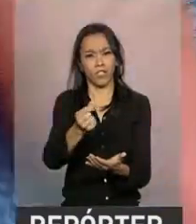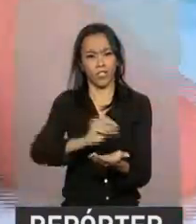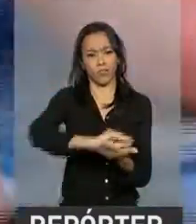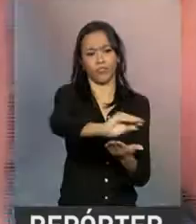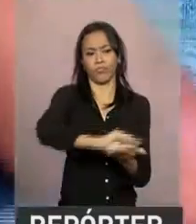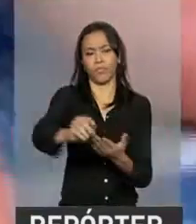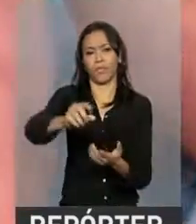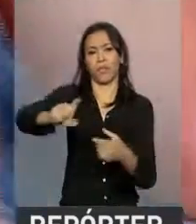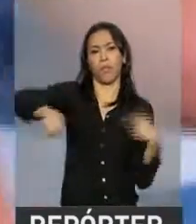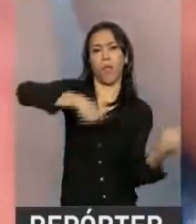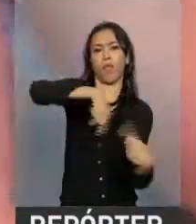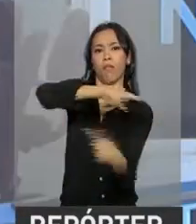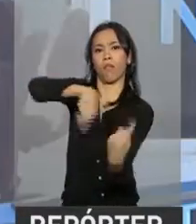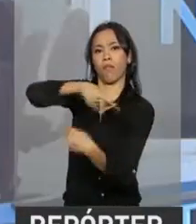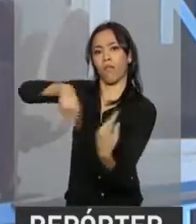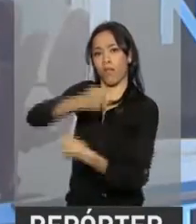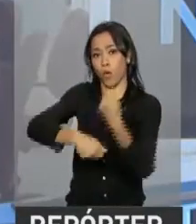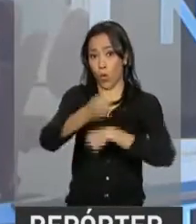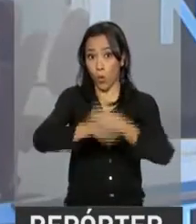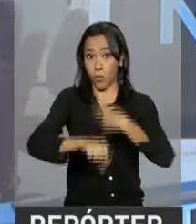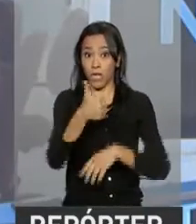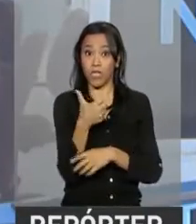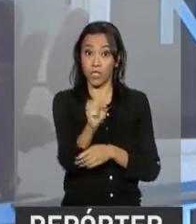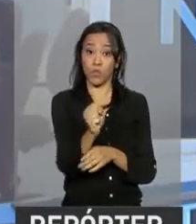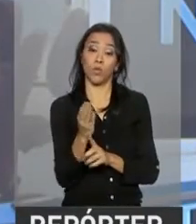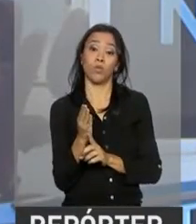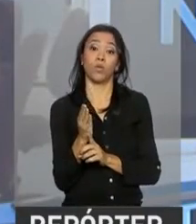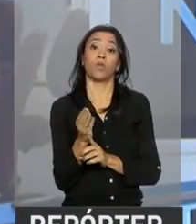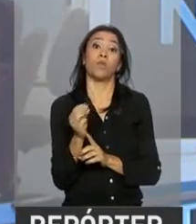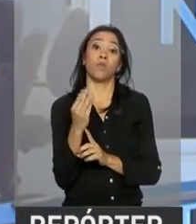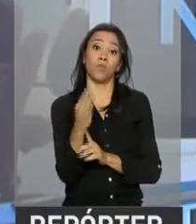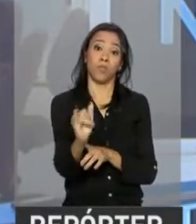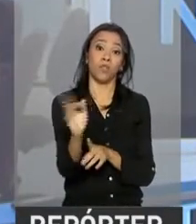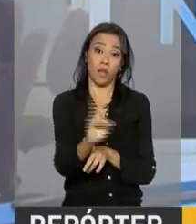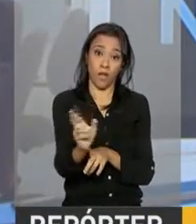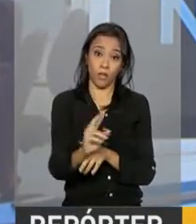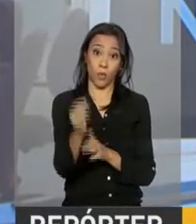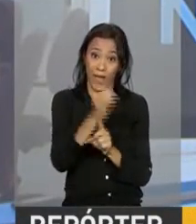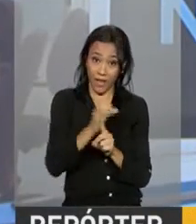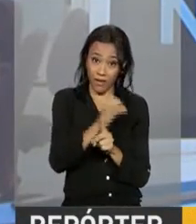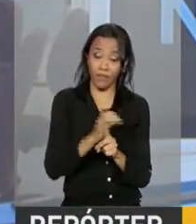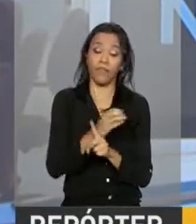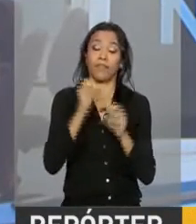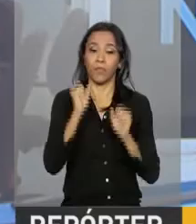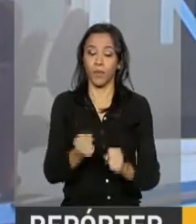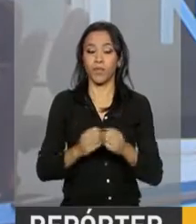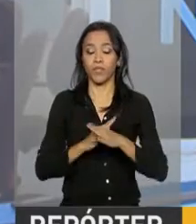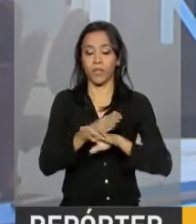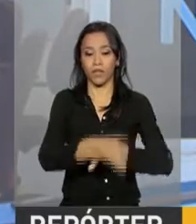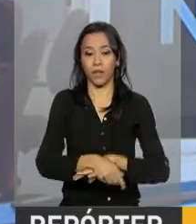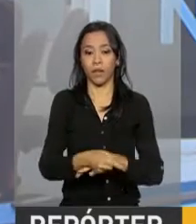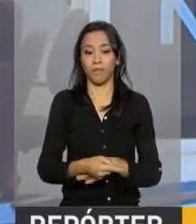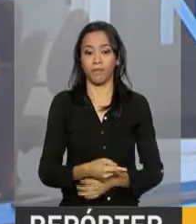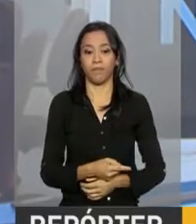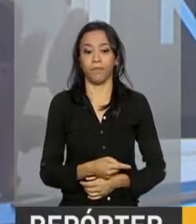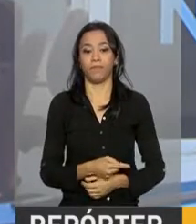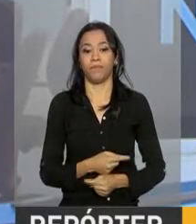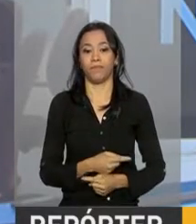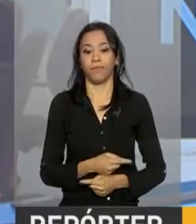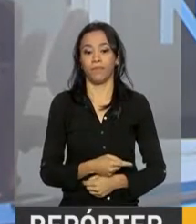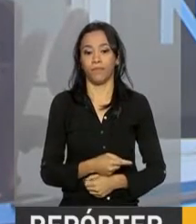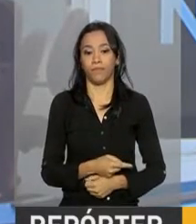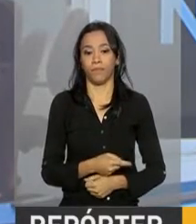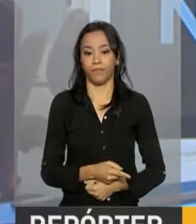18 bilhões de reais o calendário com todas as datas está na página da previdência que você vê aí na tela